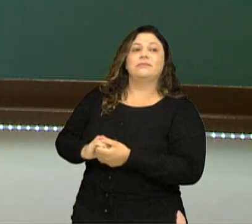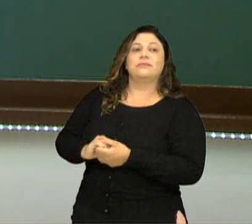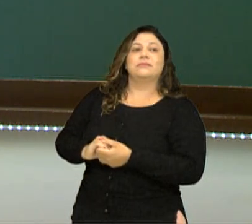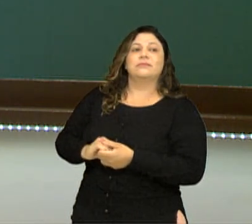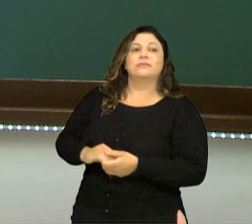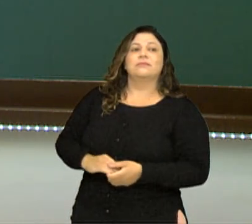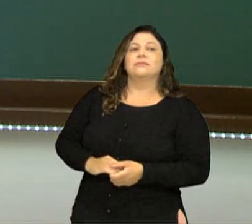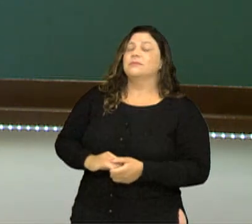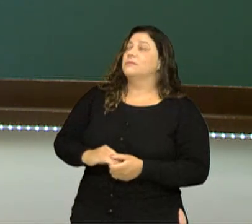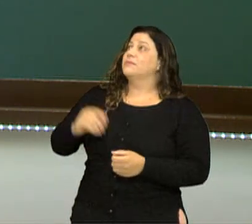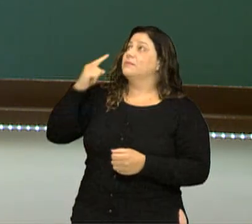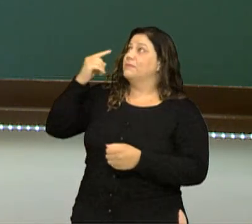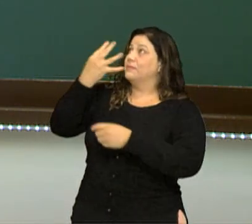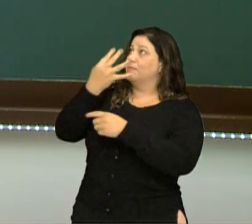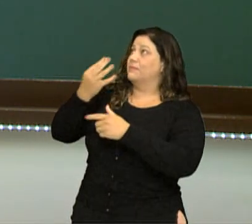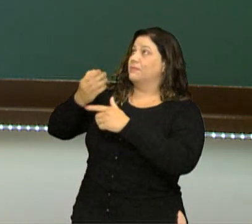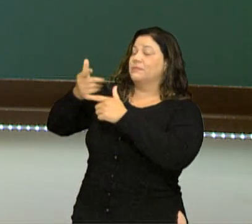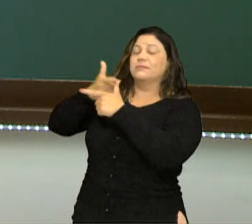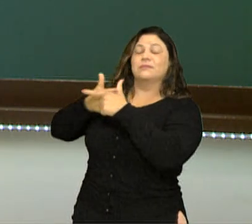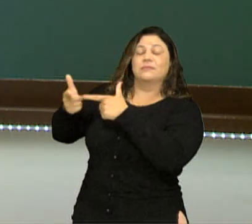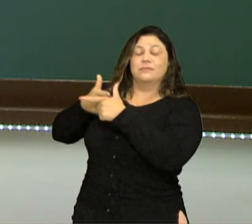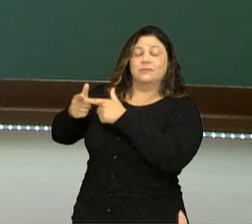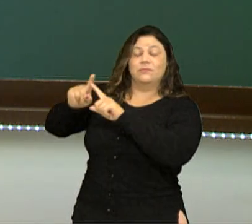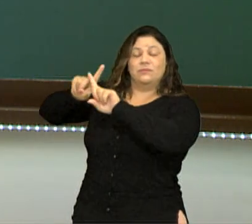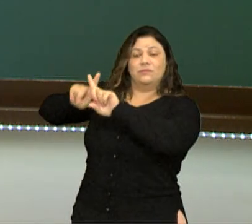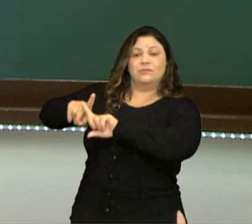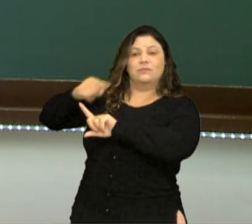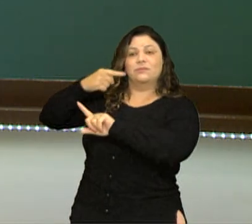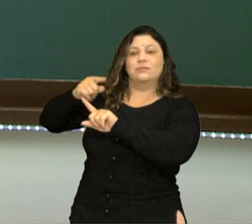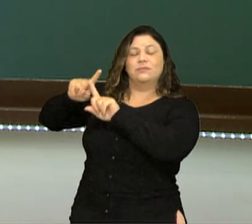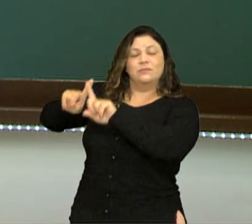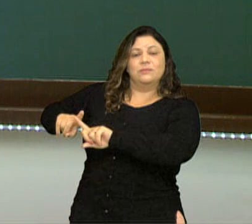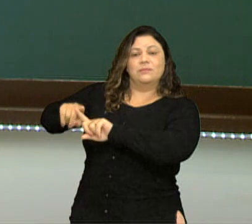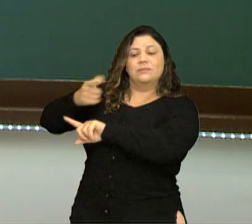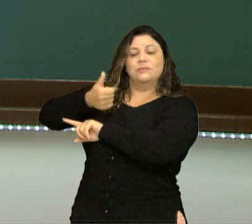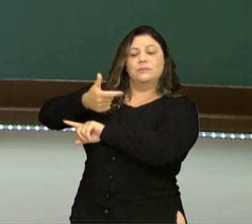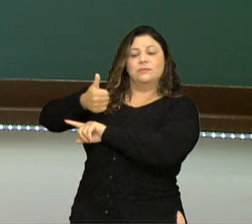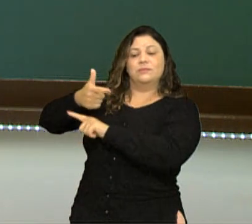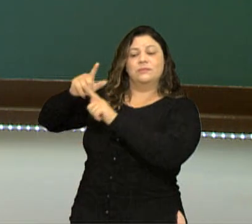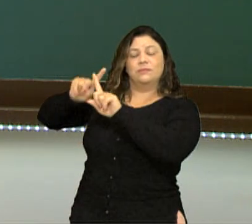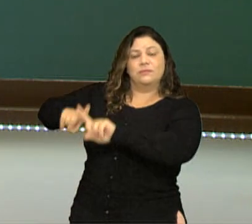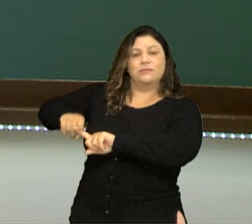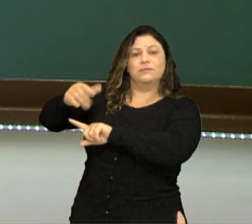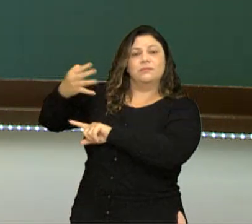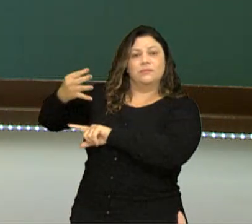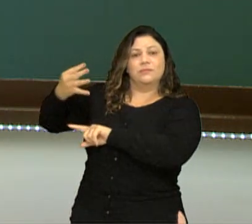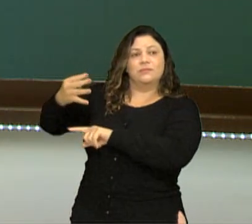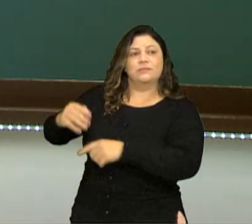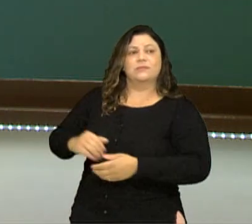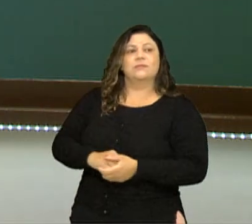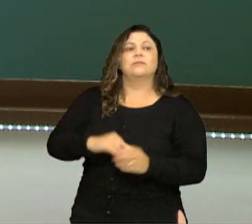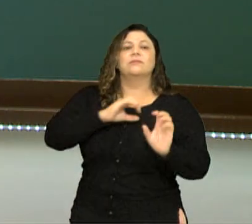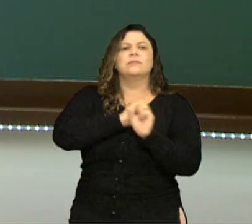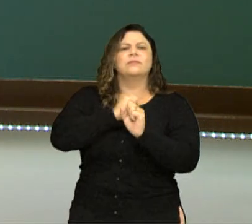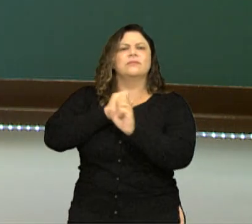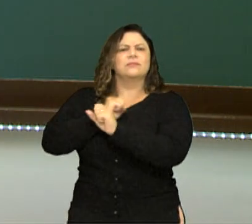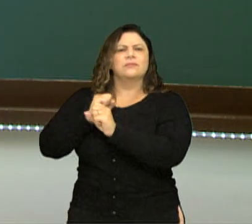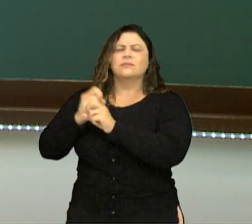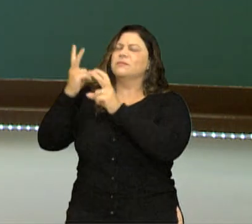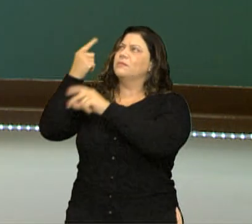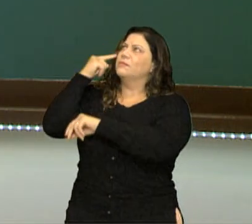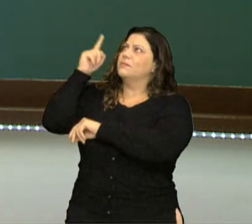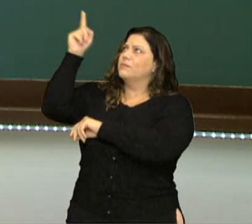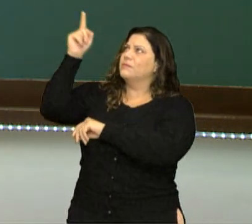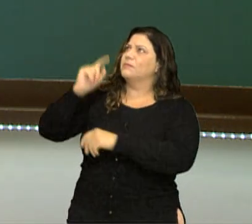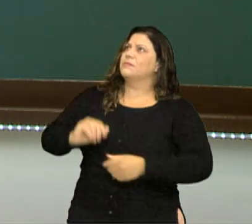dividindo, você pode passar multiplicando. Então, você vai ter 12 vezes 4. Se você fizer essa conta, você vai chegar que o